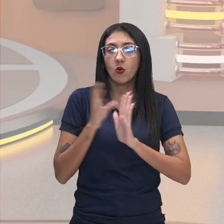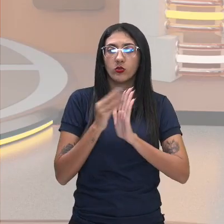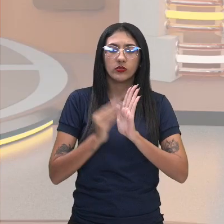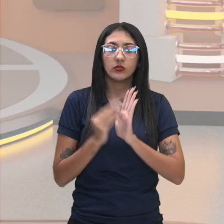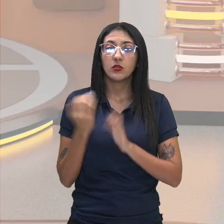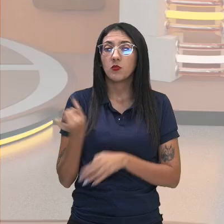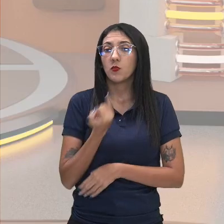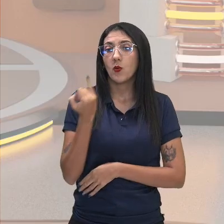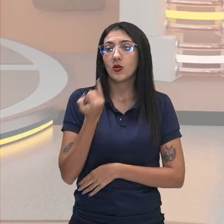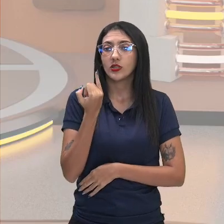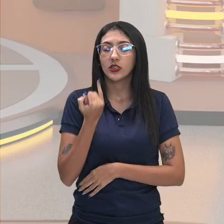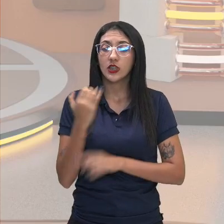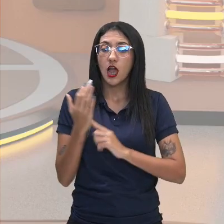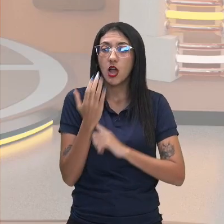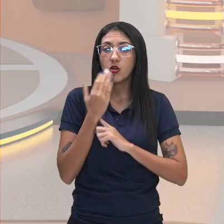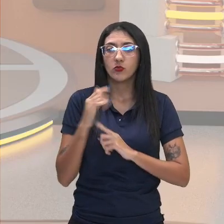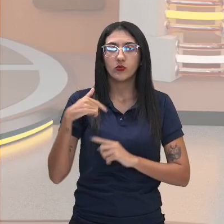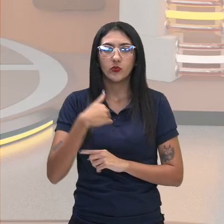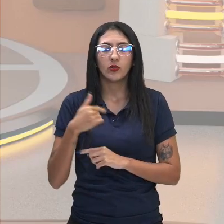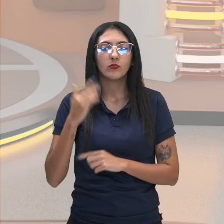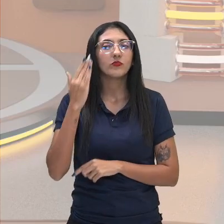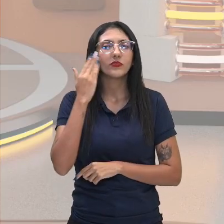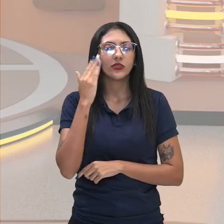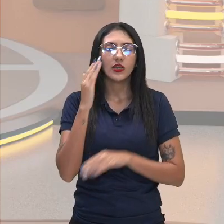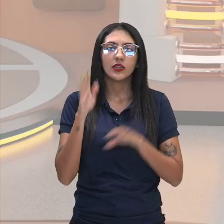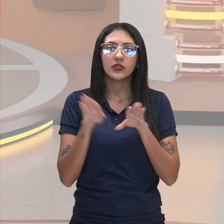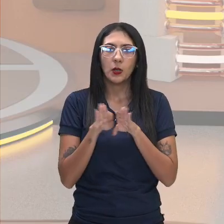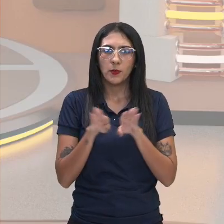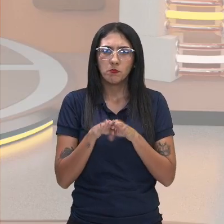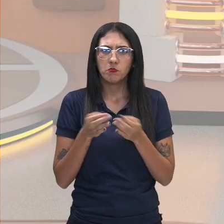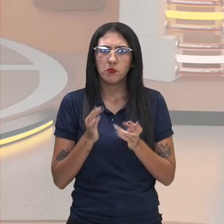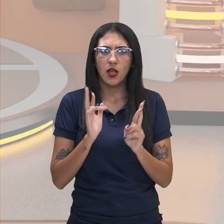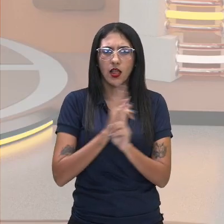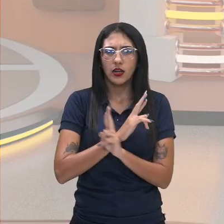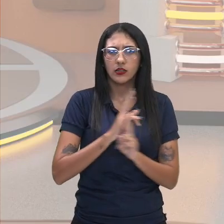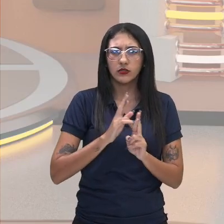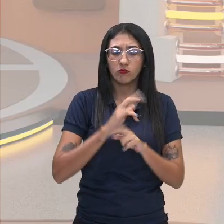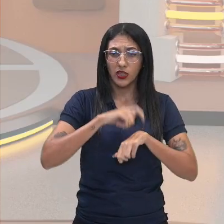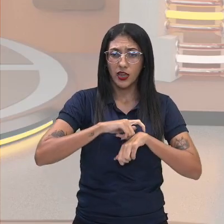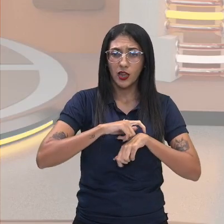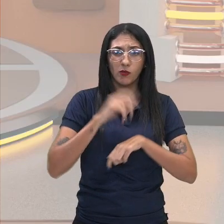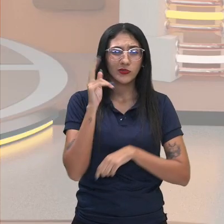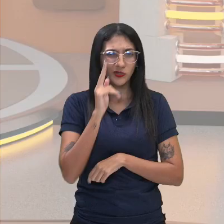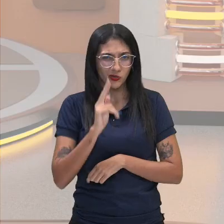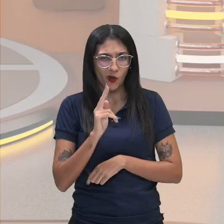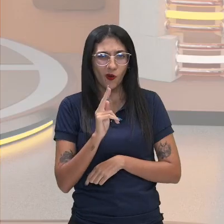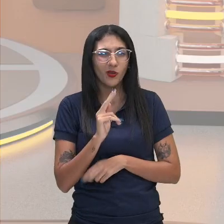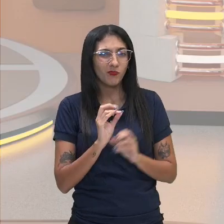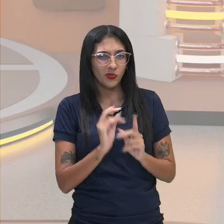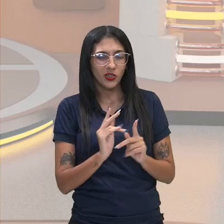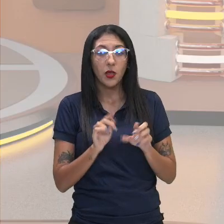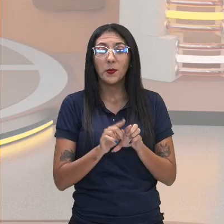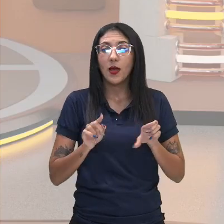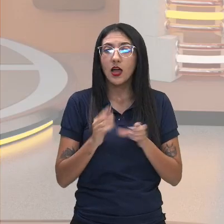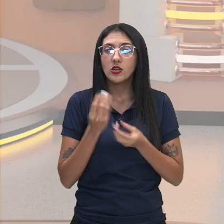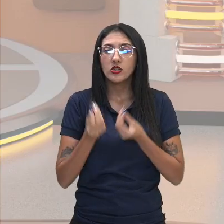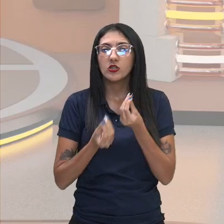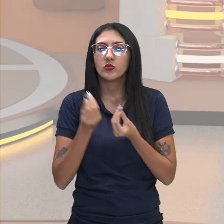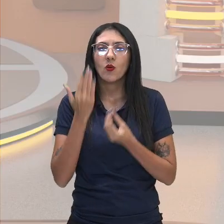a compreender justamente não somente a relação entre o tempo e a história, mas também a